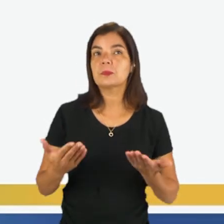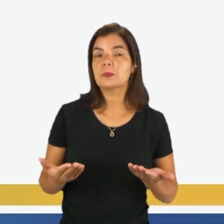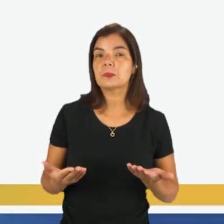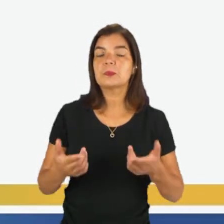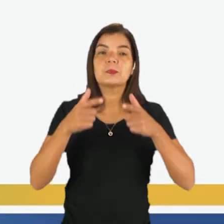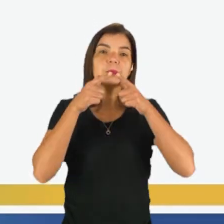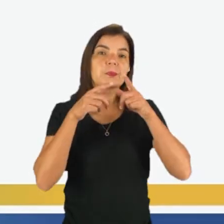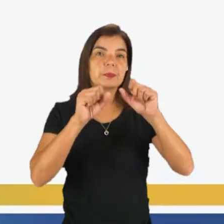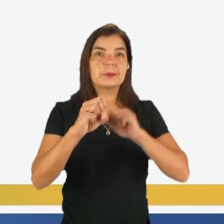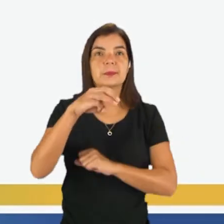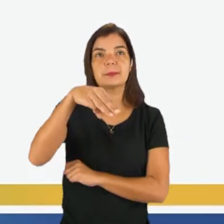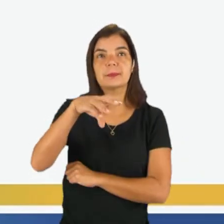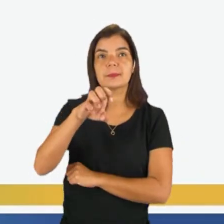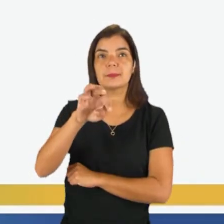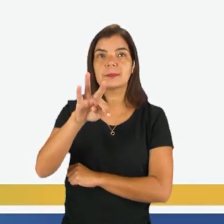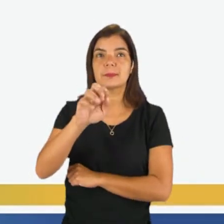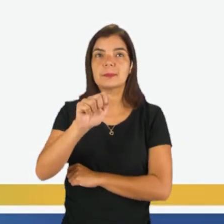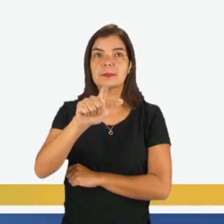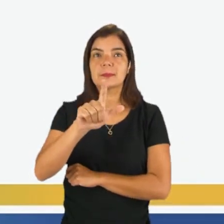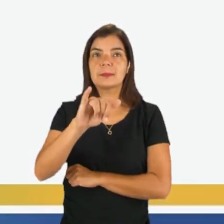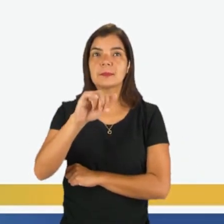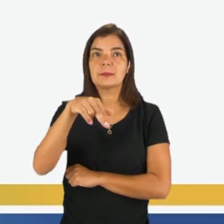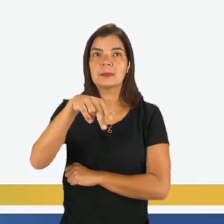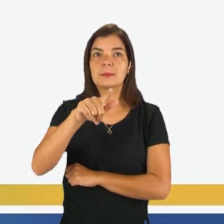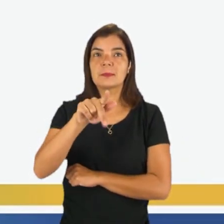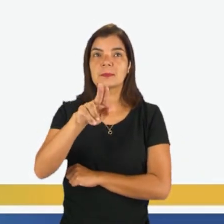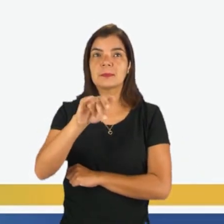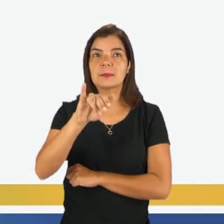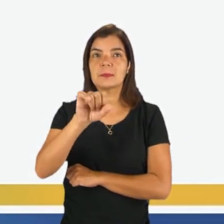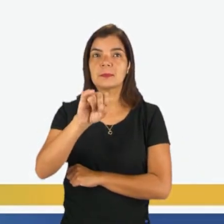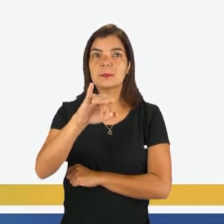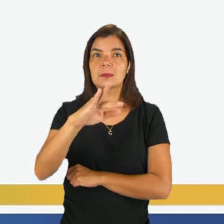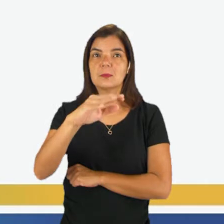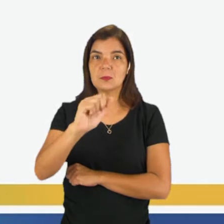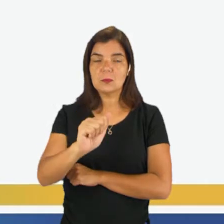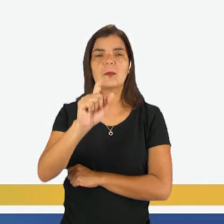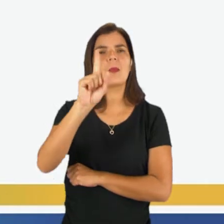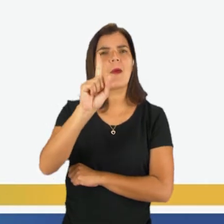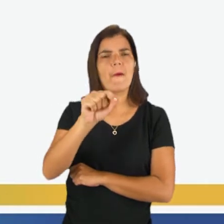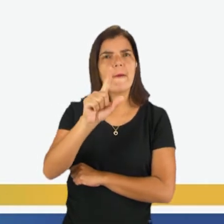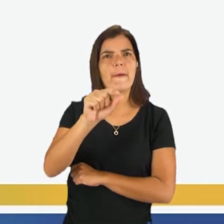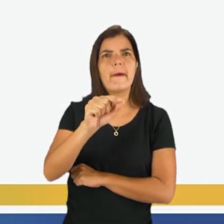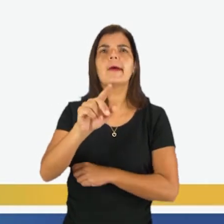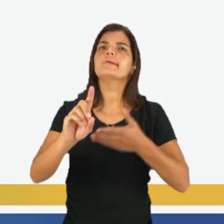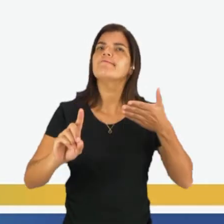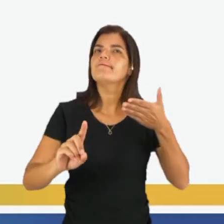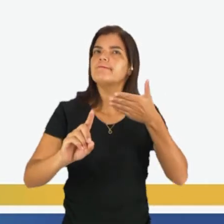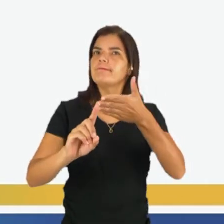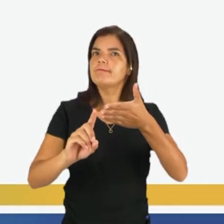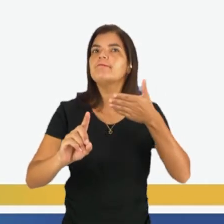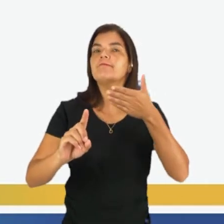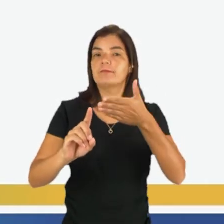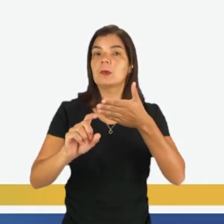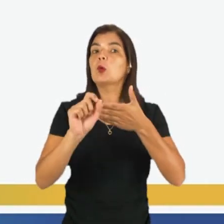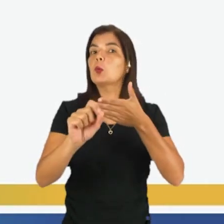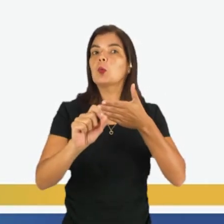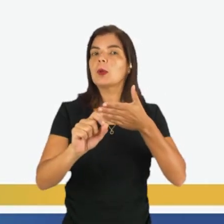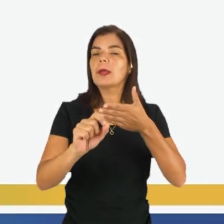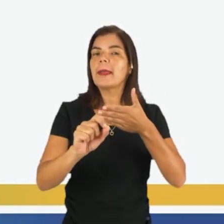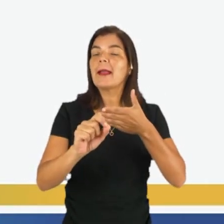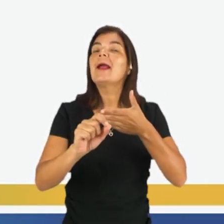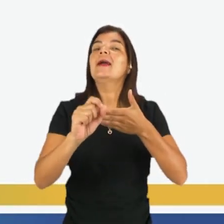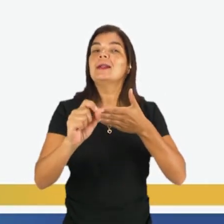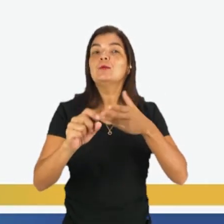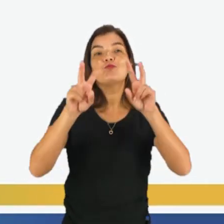Função metalinguística. A função metalinguística é aquela em que o foco está no código.